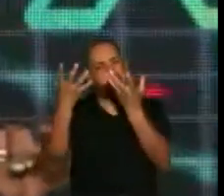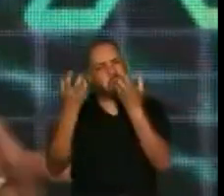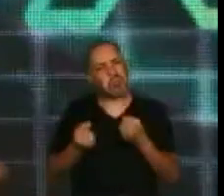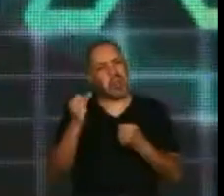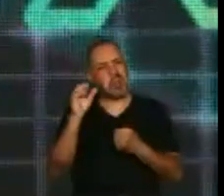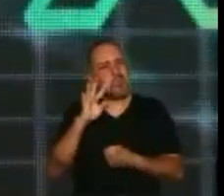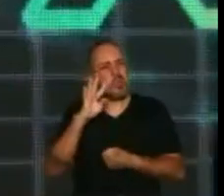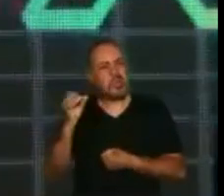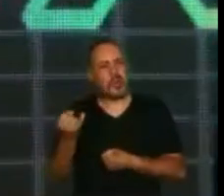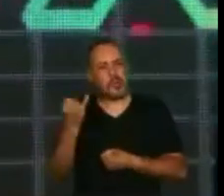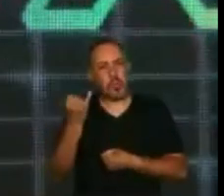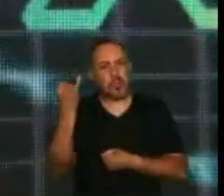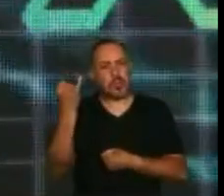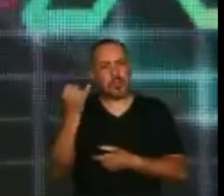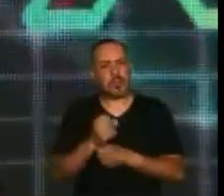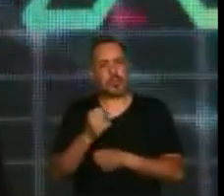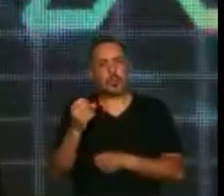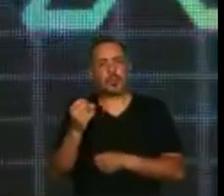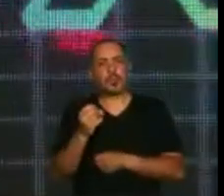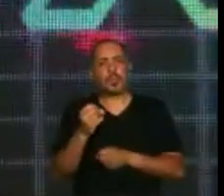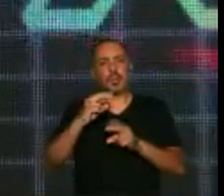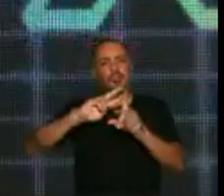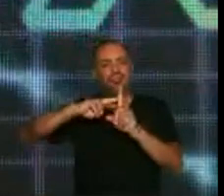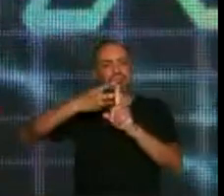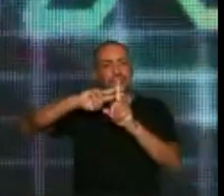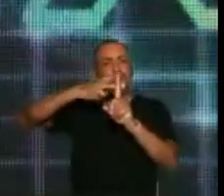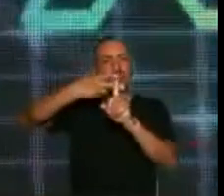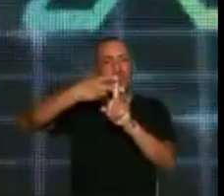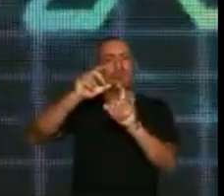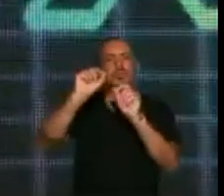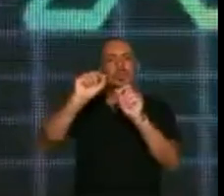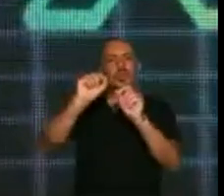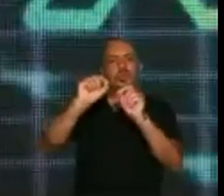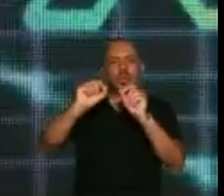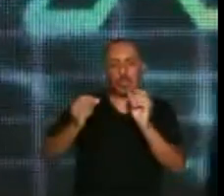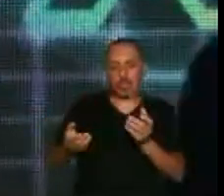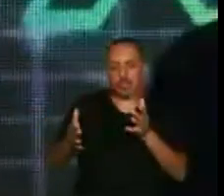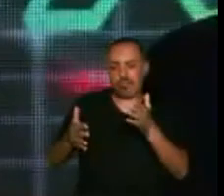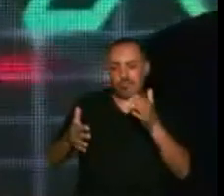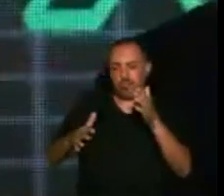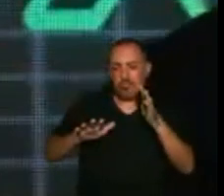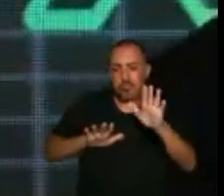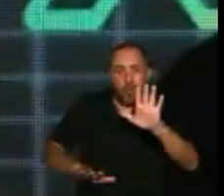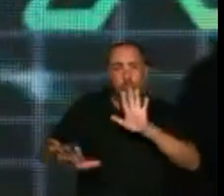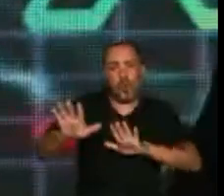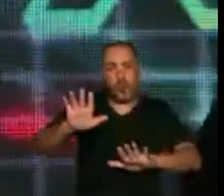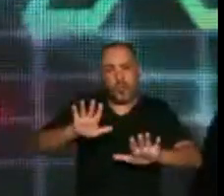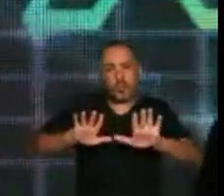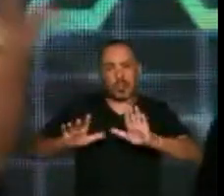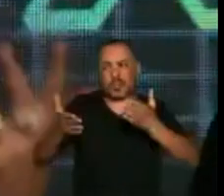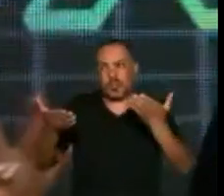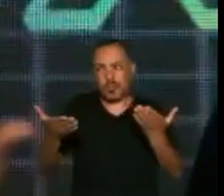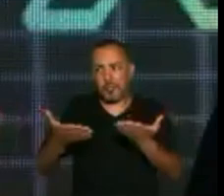que é o importante, né? A inovação traz o processo da movimentação. E essa movimentação hoje, além de nós termos os